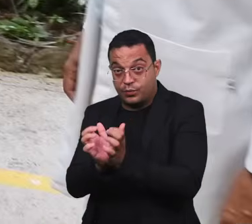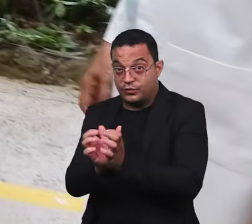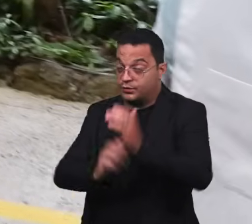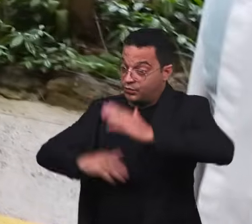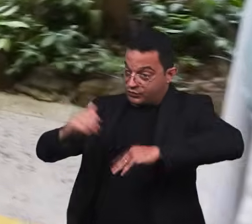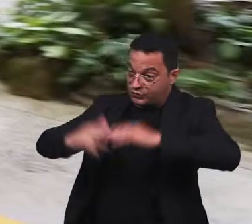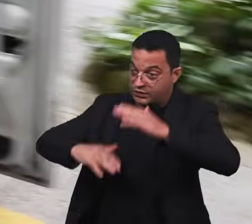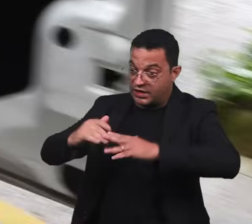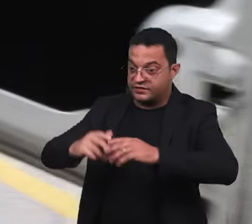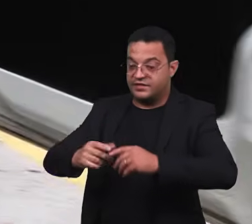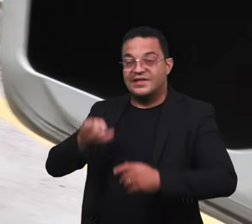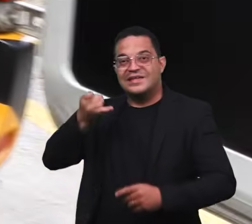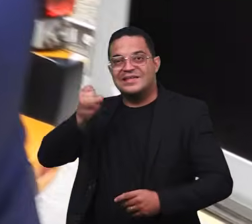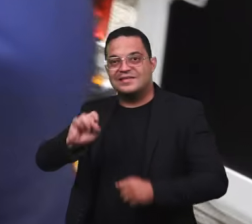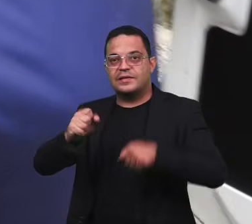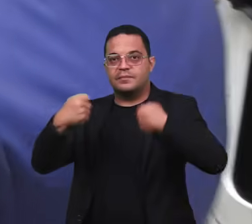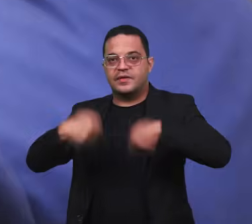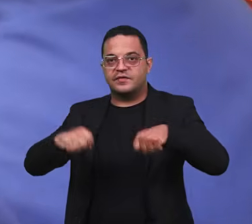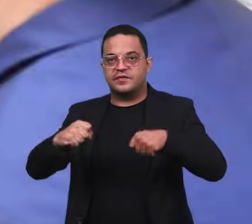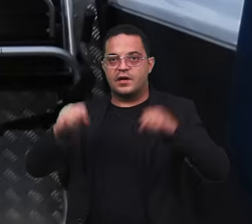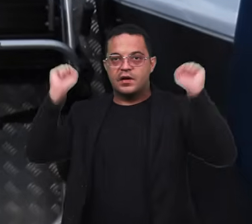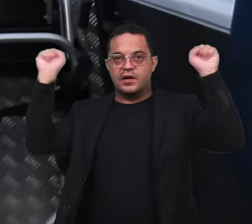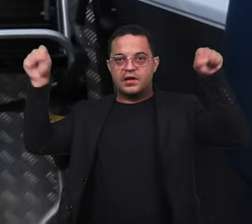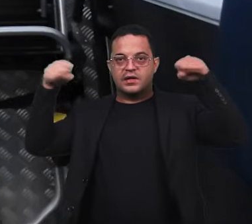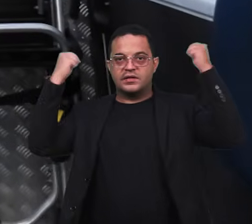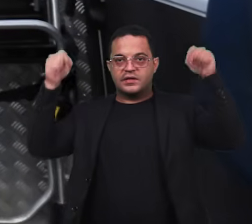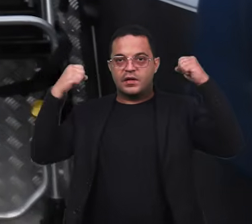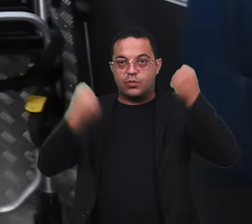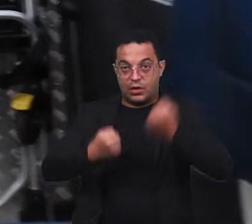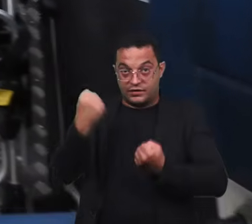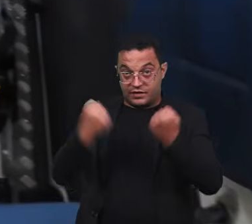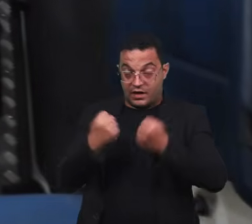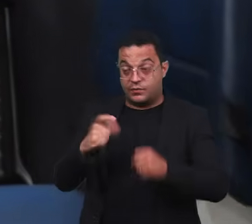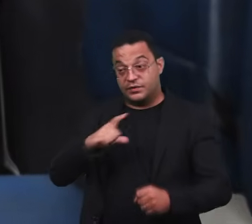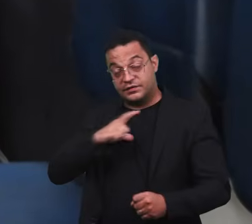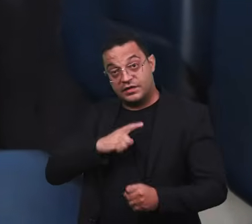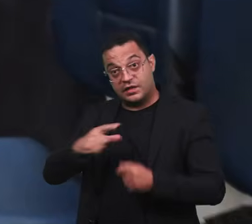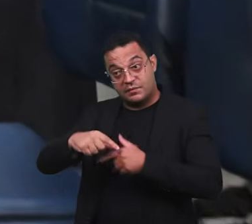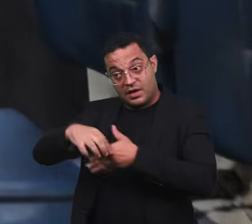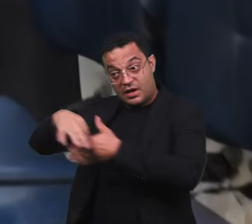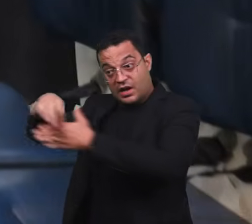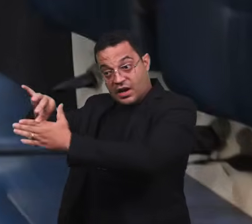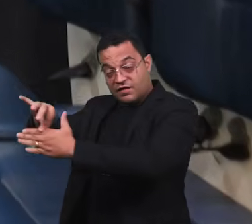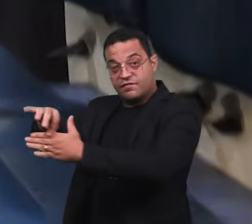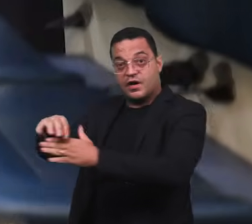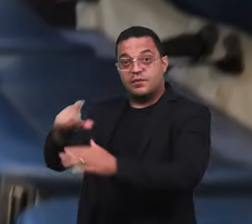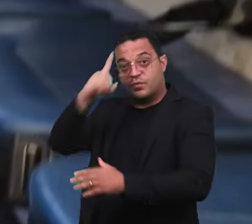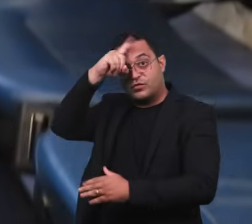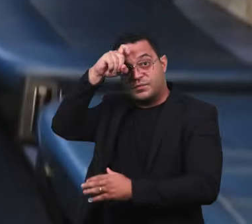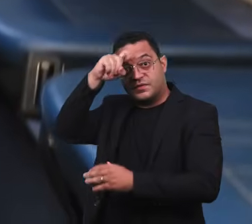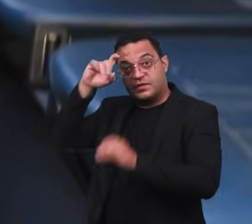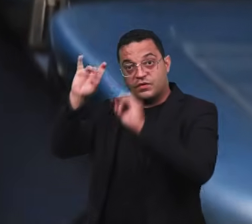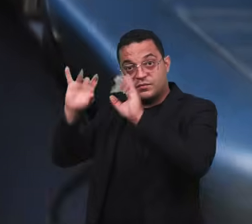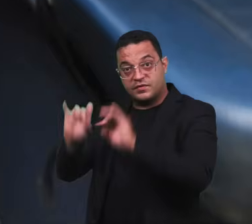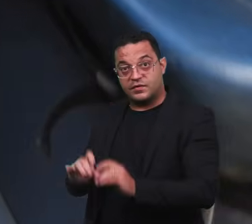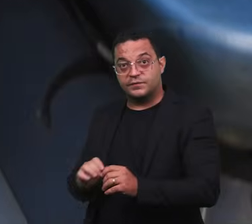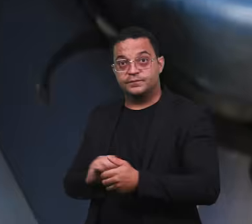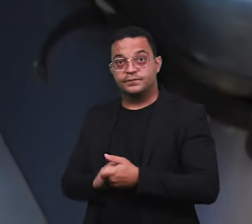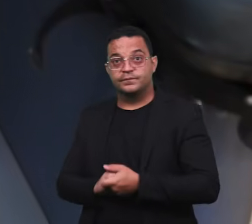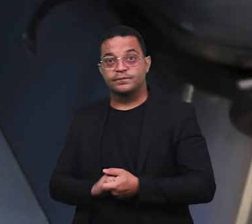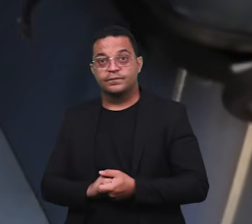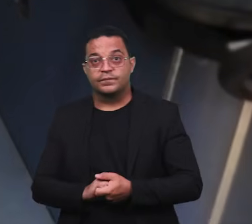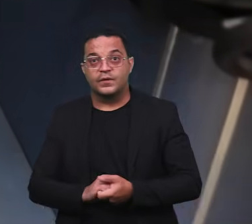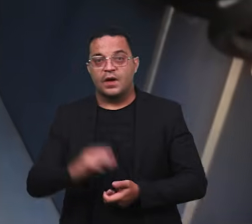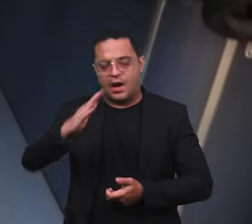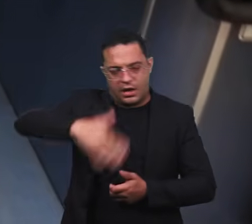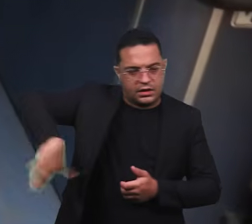nível avançada, que tem condições hoje também de transportar um paciente se for necessário. Então, hoje, graças a Deus, nós temos uma estrutura hoje aqui